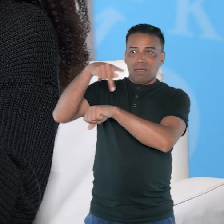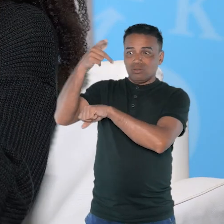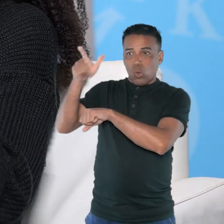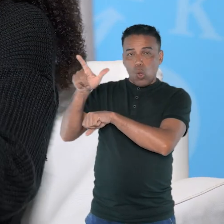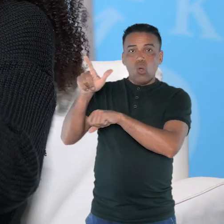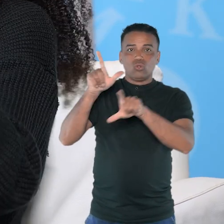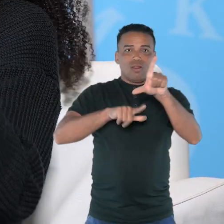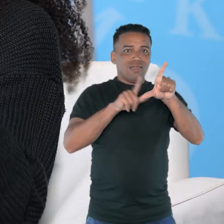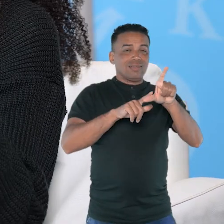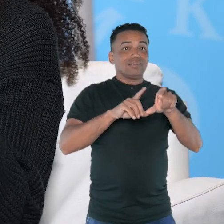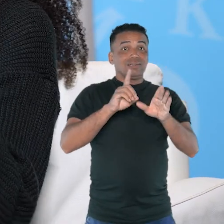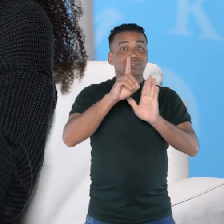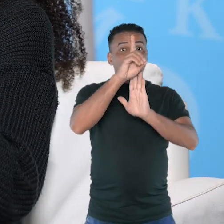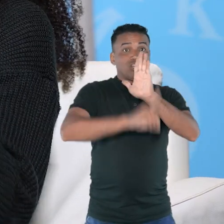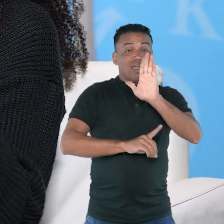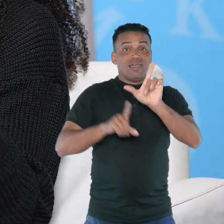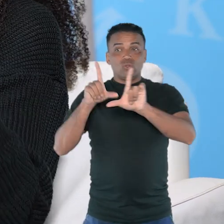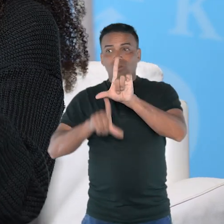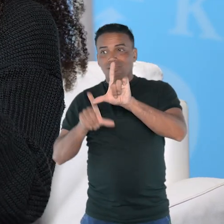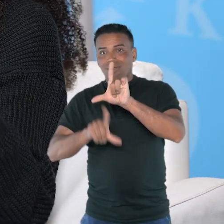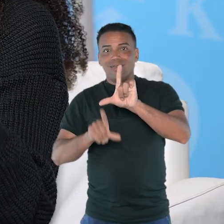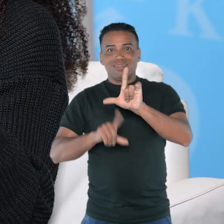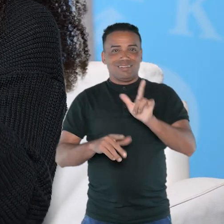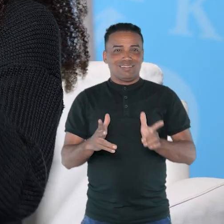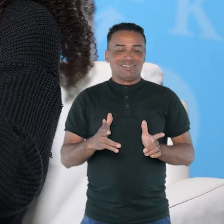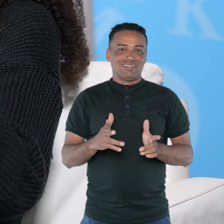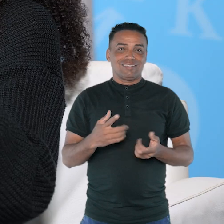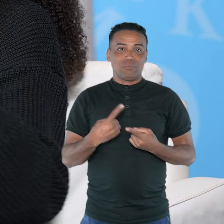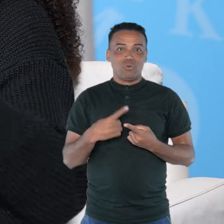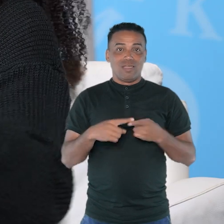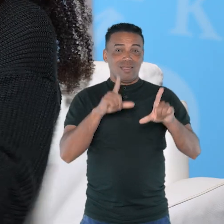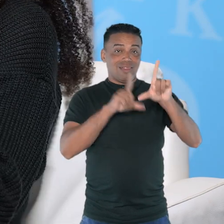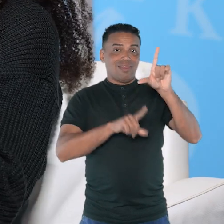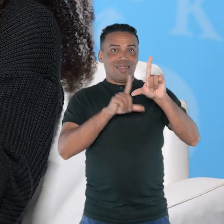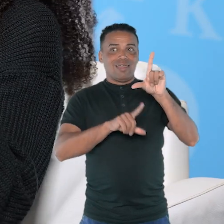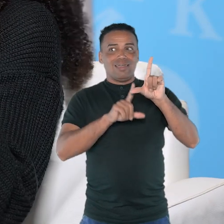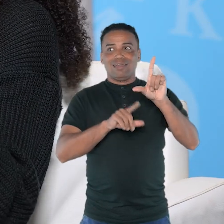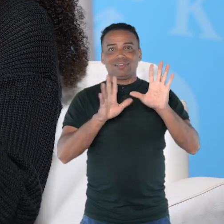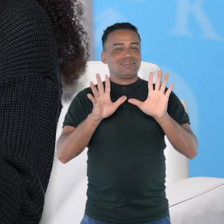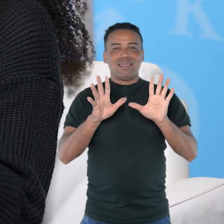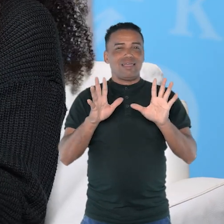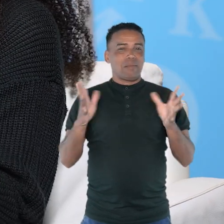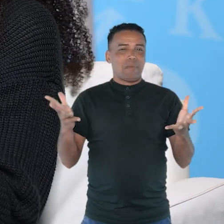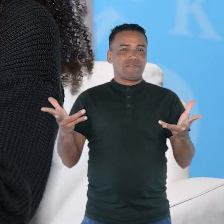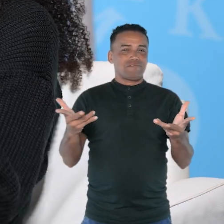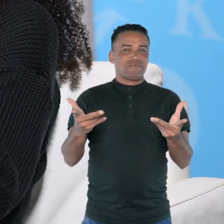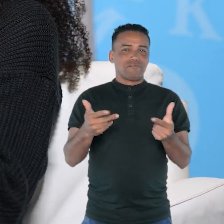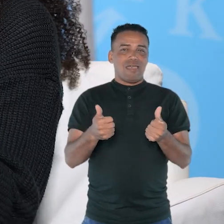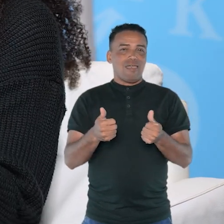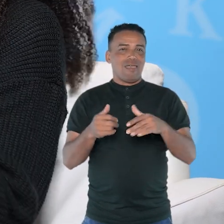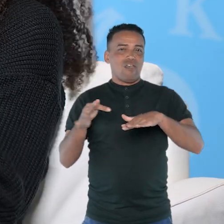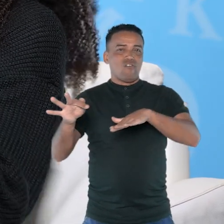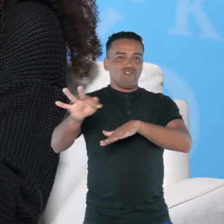Letras, outro curso e letras, porque era uma coisa assim, né? Tipo, letras era da erudição, era o curso para você,